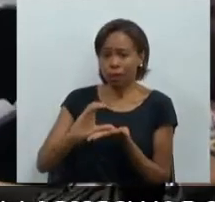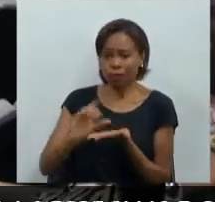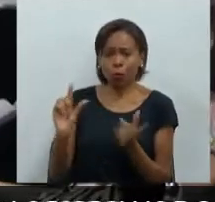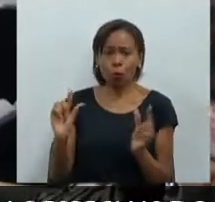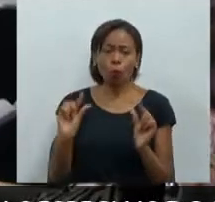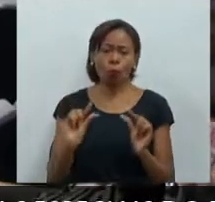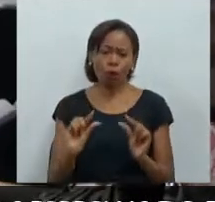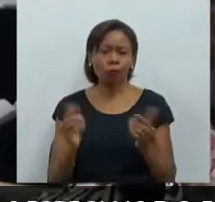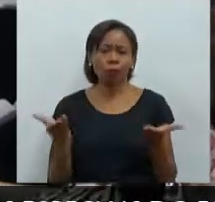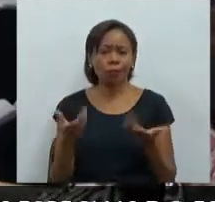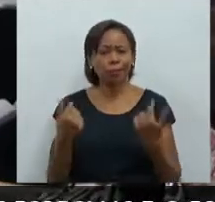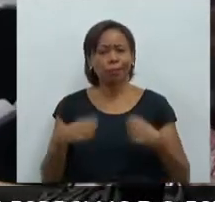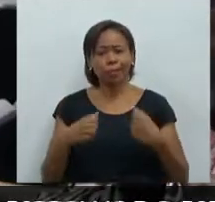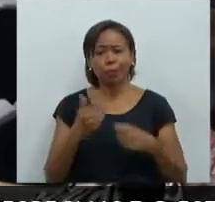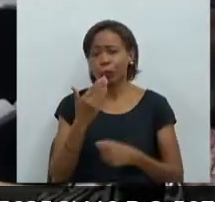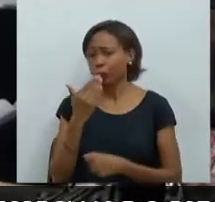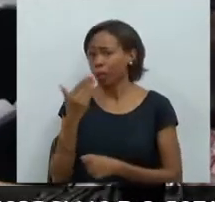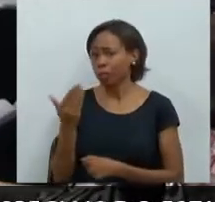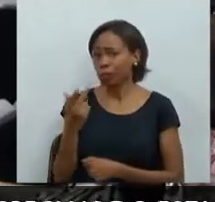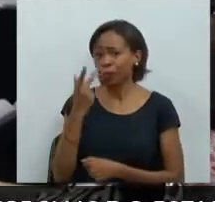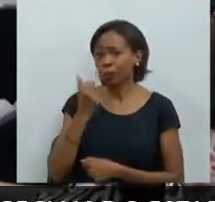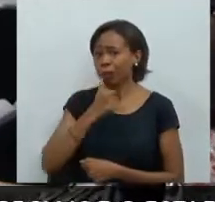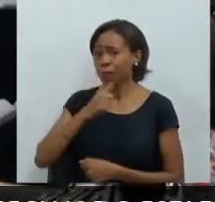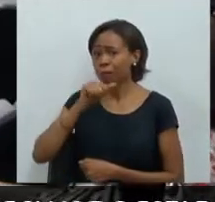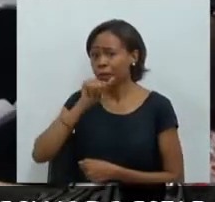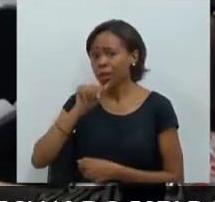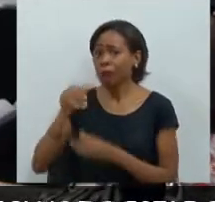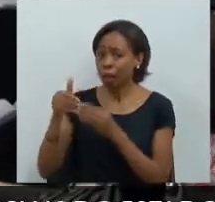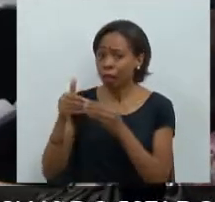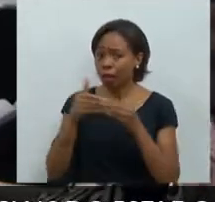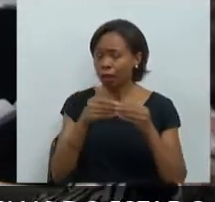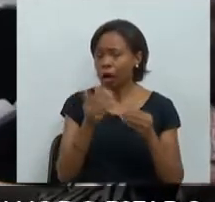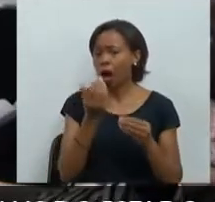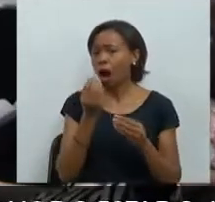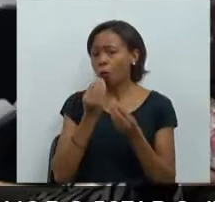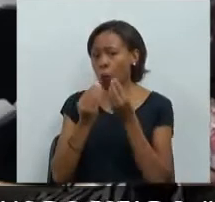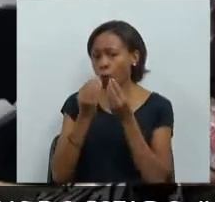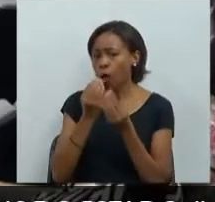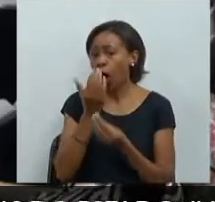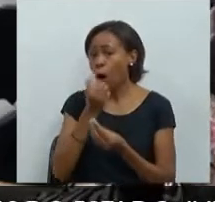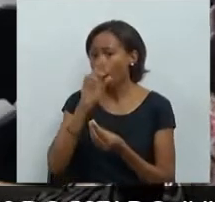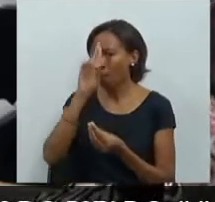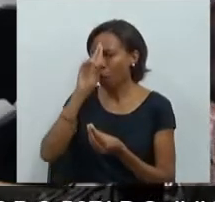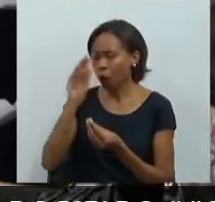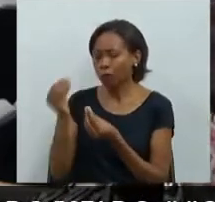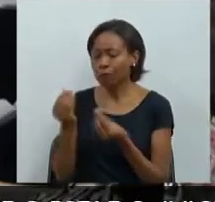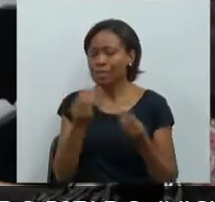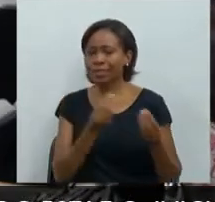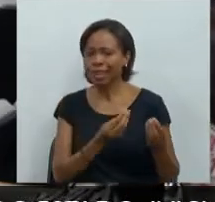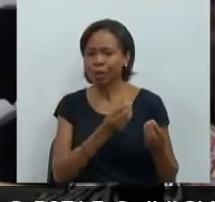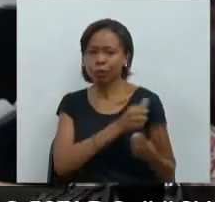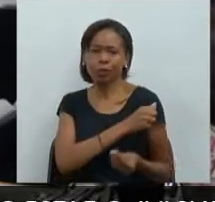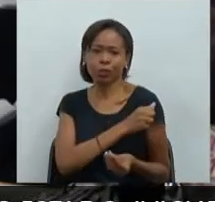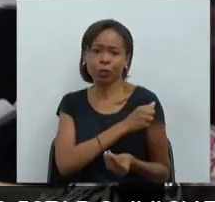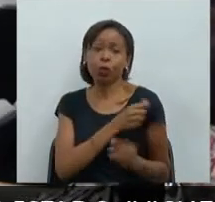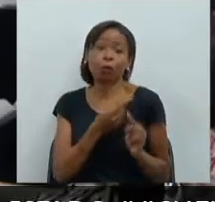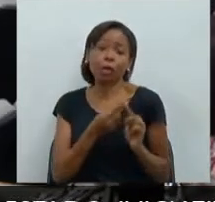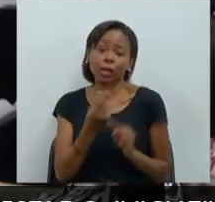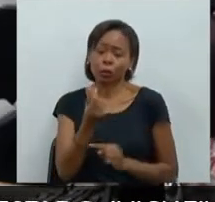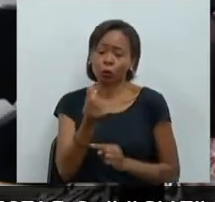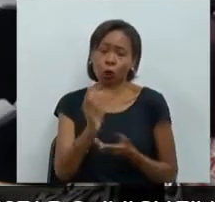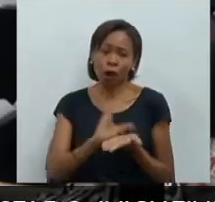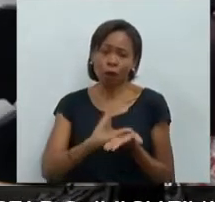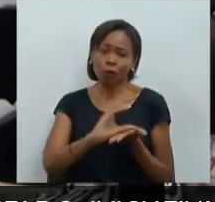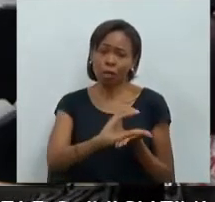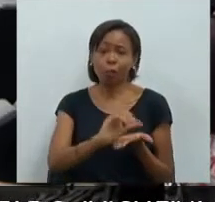pais para levar merenda, o almoço para esses alunos, porque a verba é para merenda, né? E não para